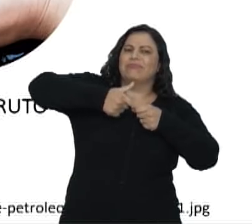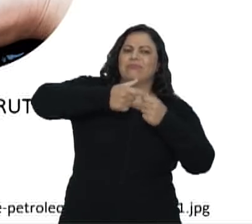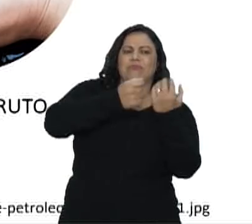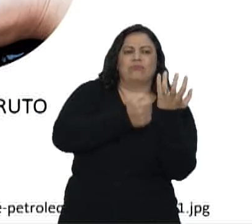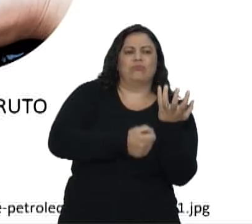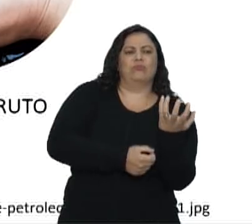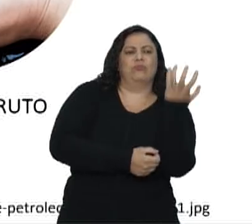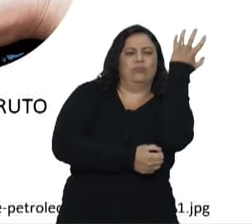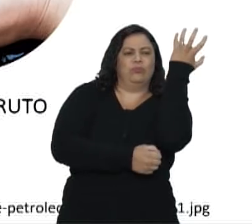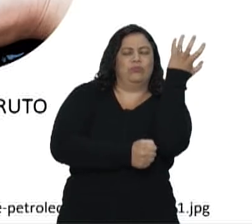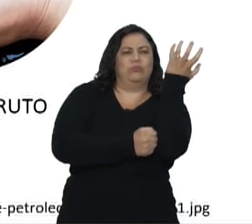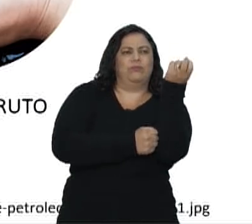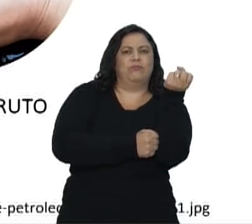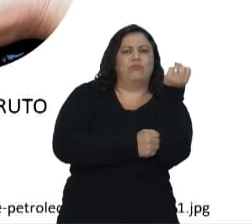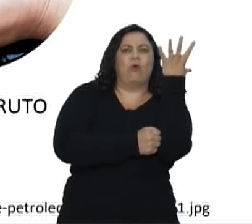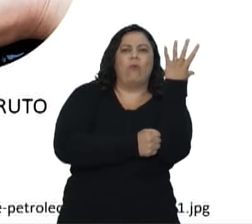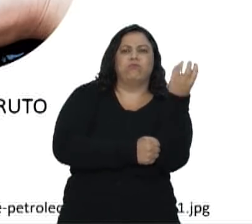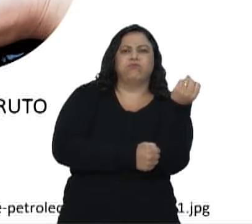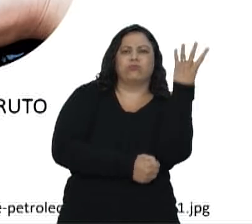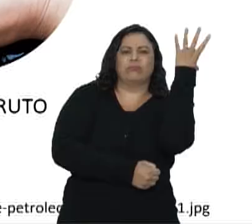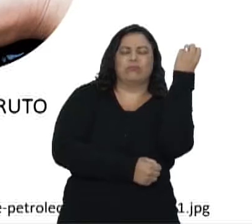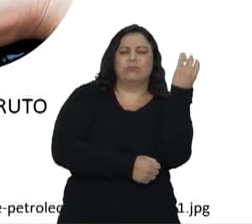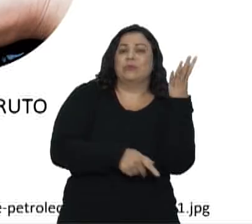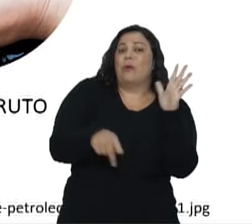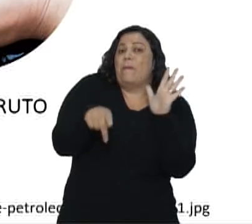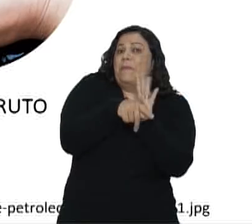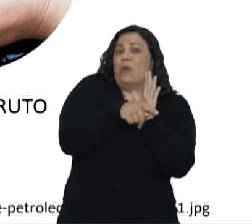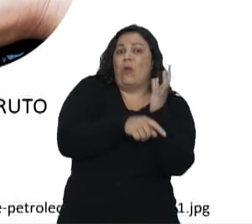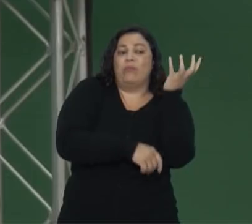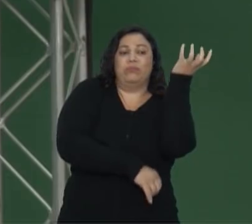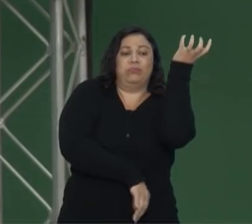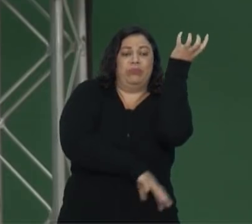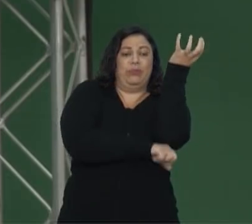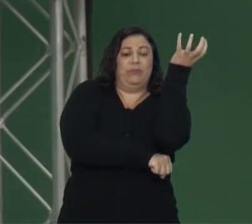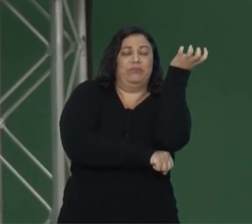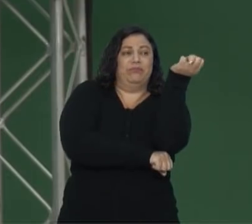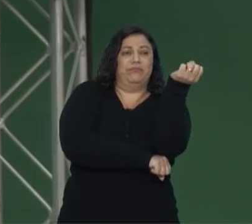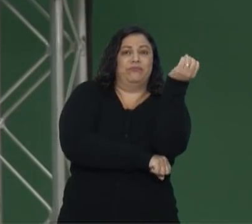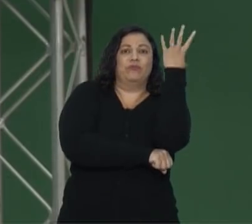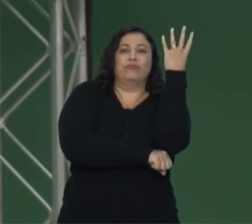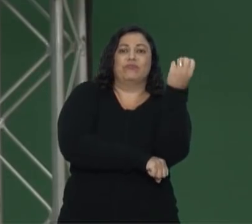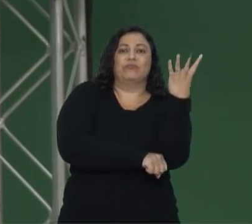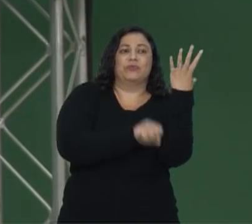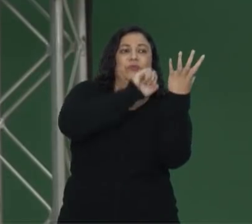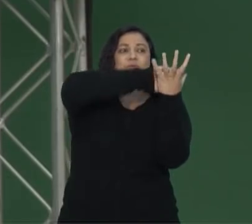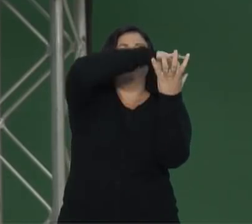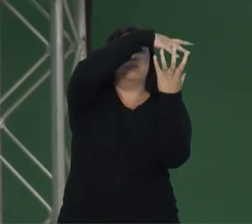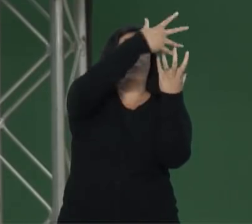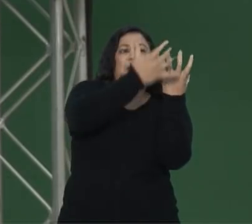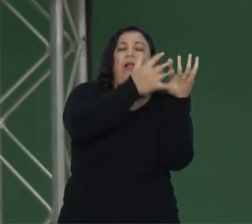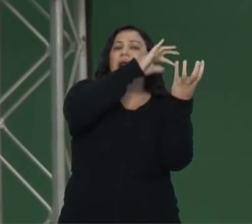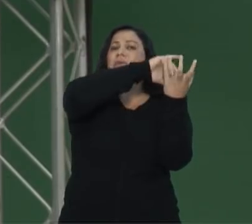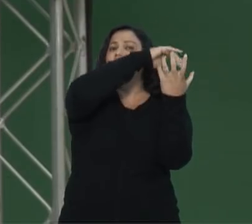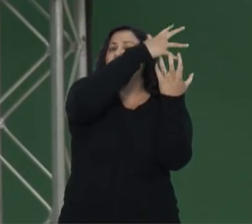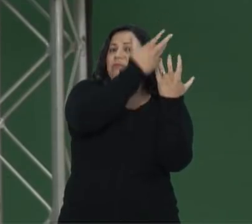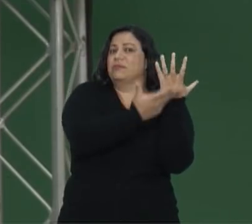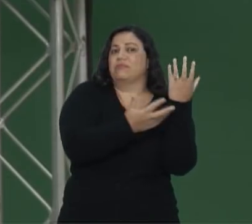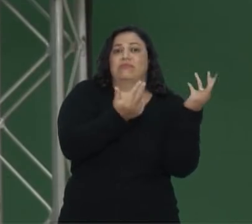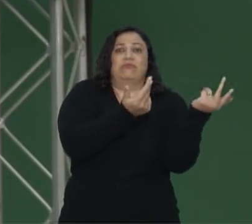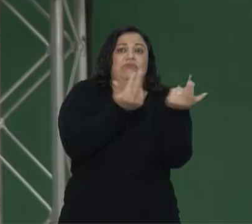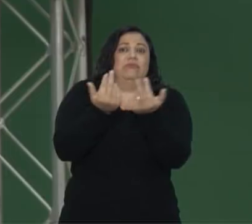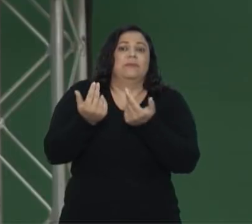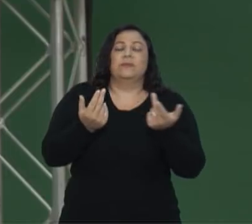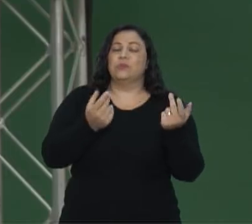natureza. Então, se eu utilizar qualquer um desses materiais, qualquer uma dessas imagens, vou dizer assim, do jeito que